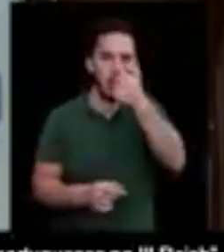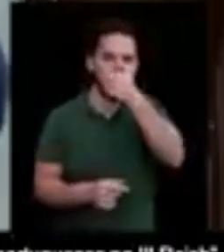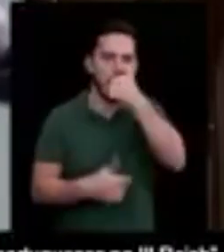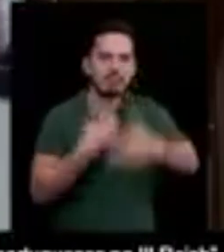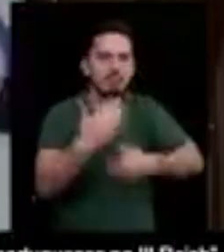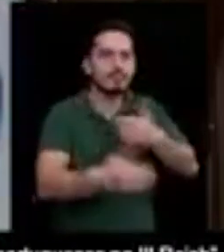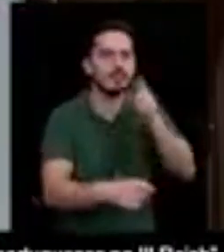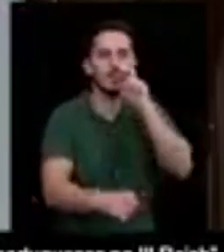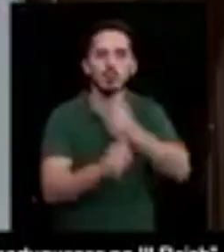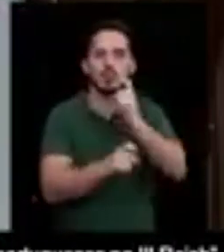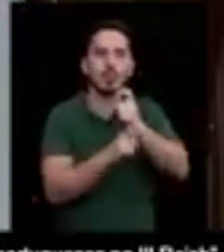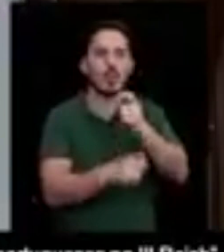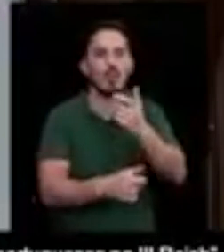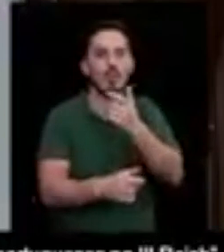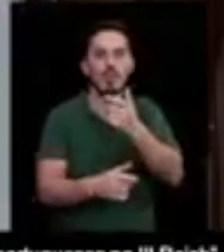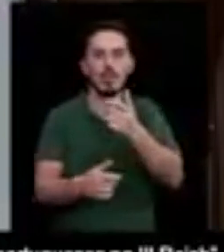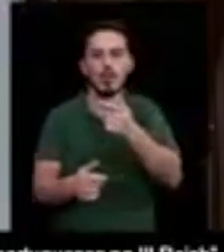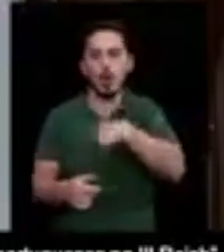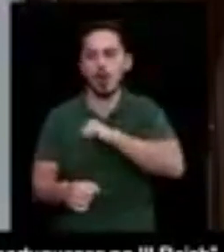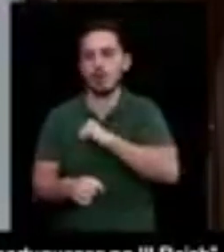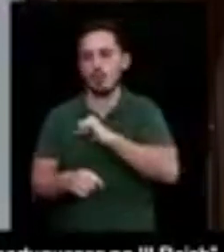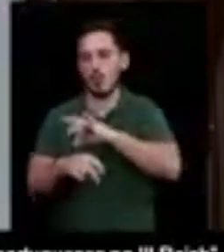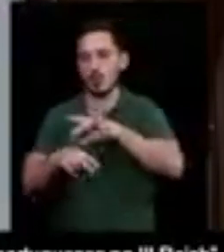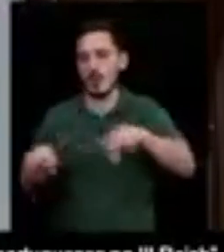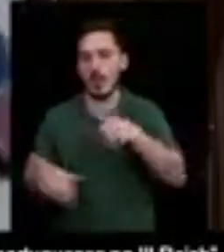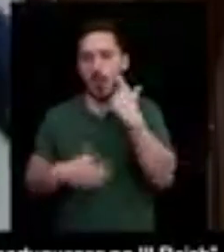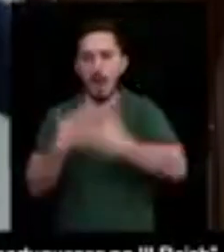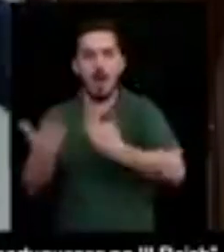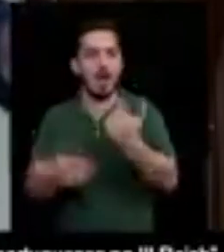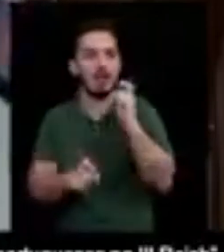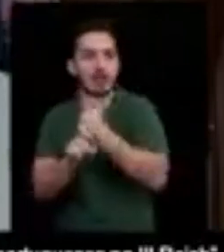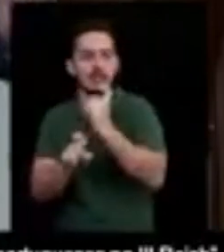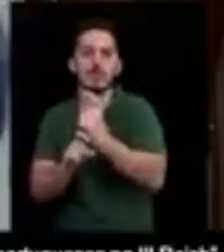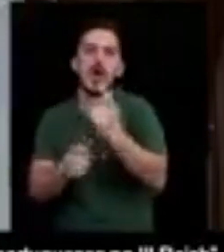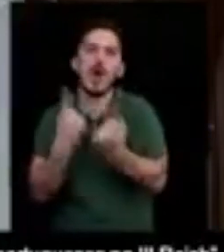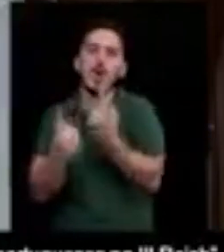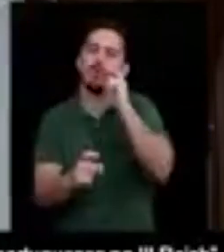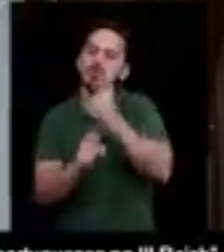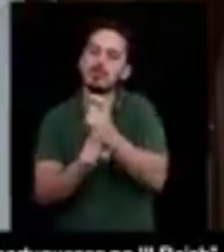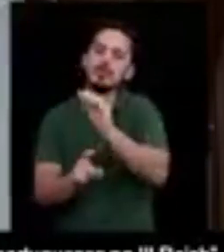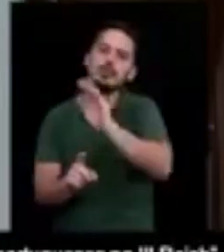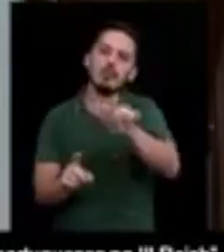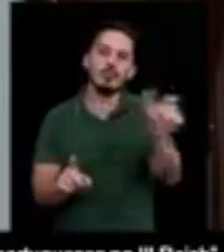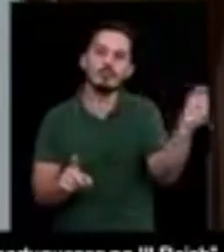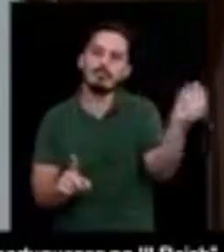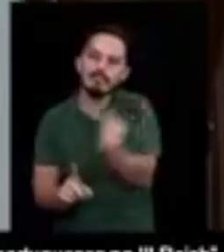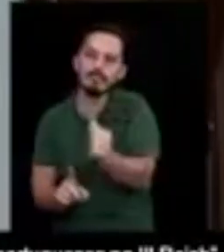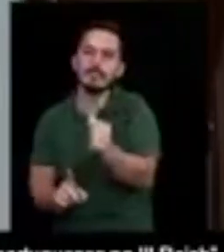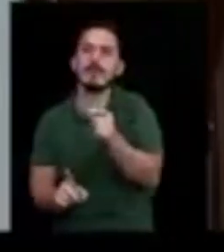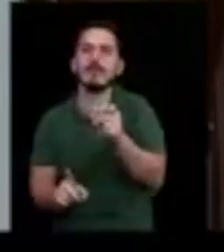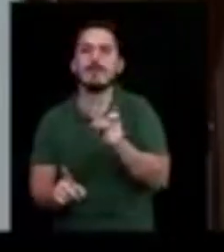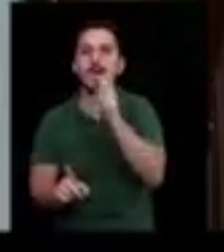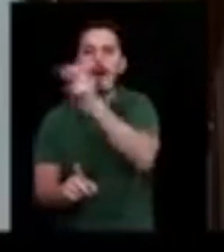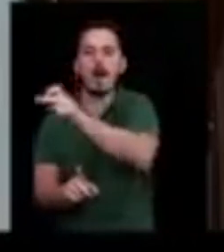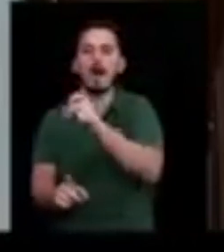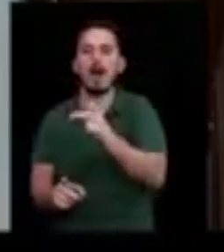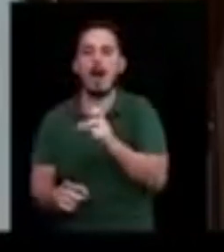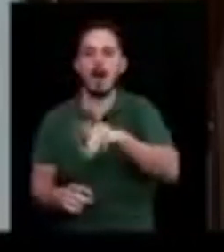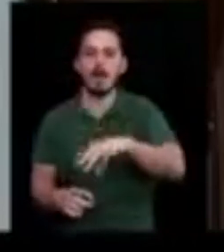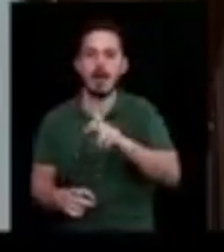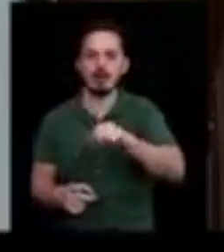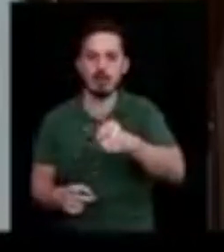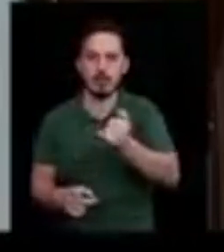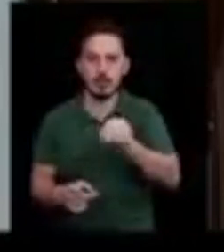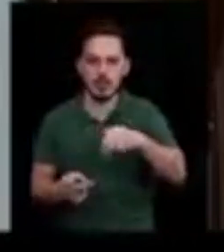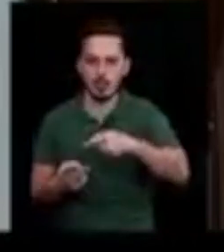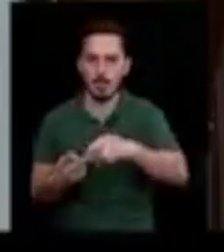a fiscalizar a boa execução do nosso hospital, que dispensasse alguns fiscais para irem à freguesia da Almargem do Bispo, Perpinheiro e Montelavar, porque realmente